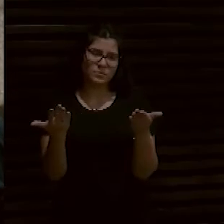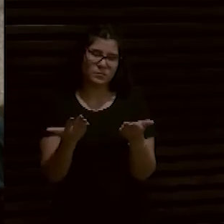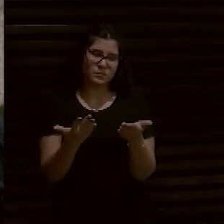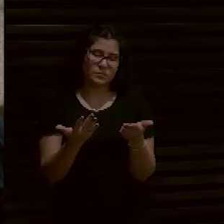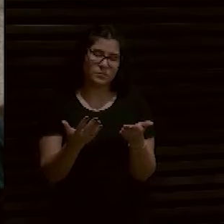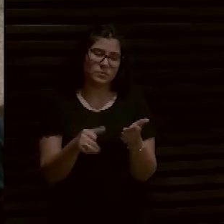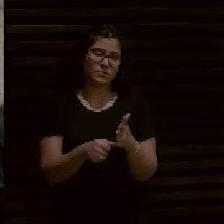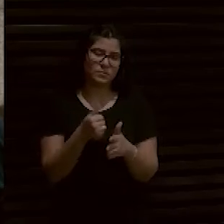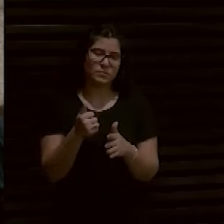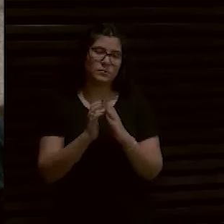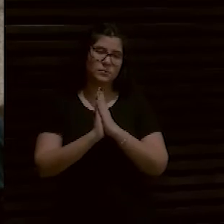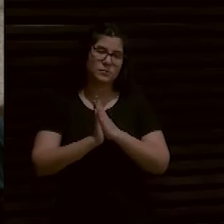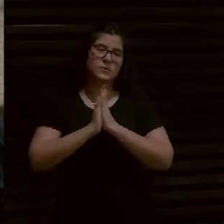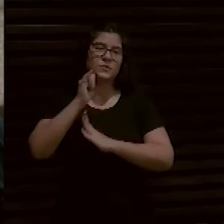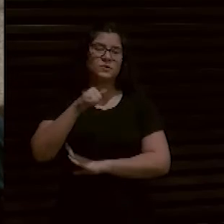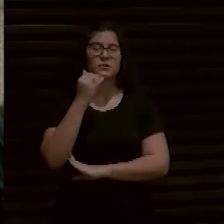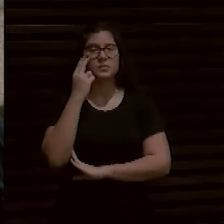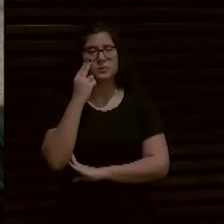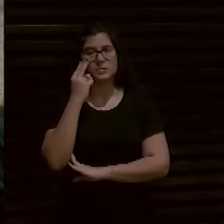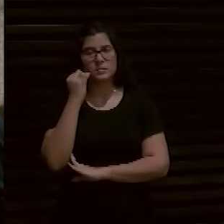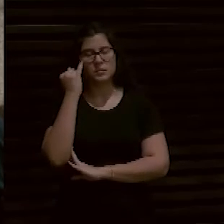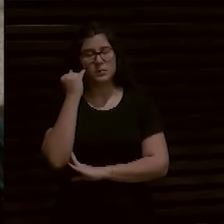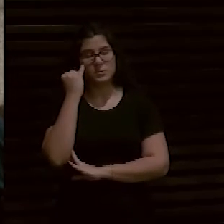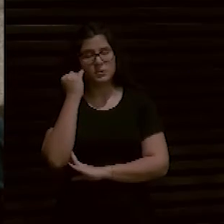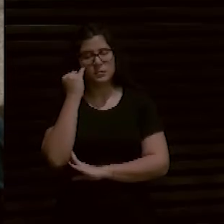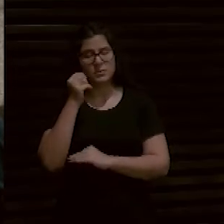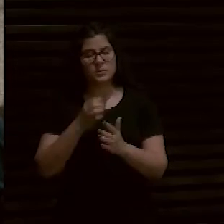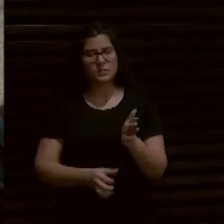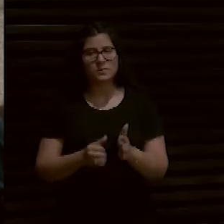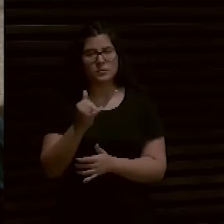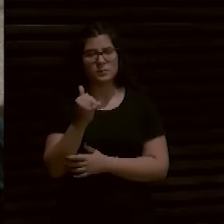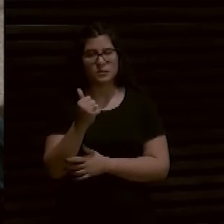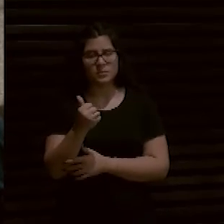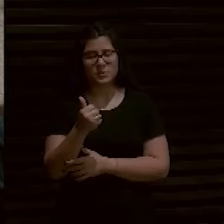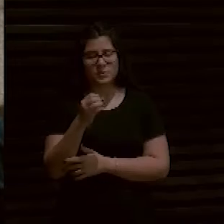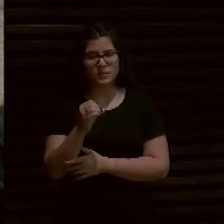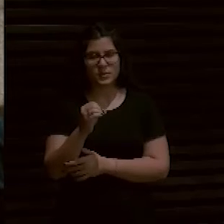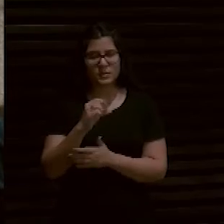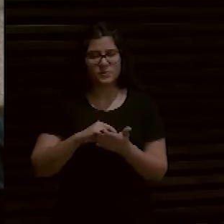numa primeira oração de Jeremias, no capítulo 10, versos 24 e 25.